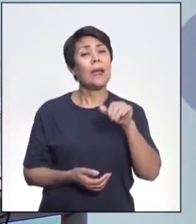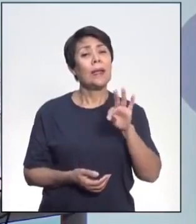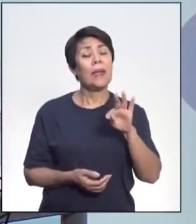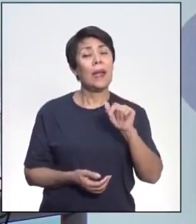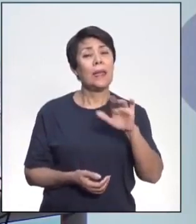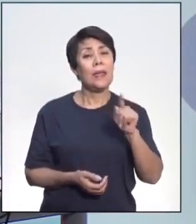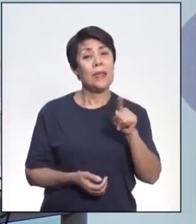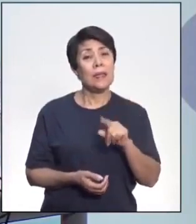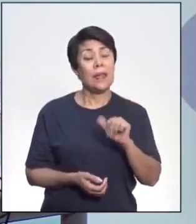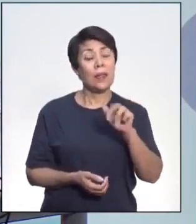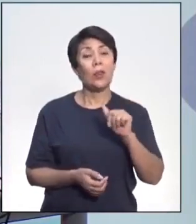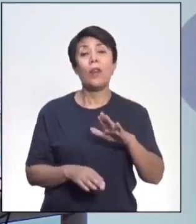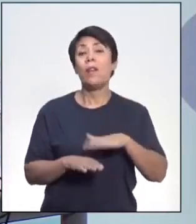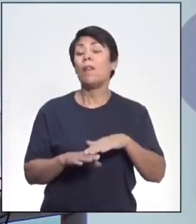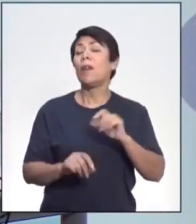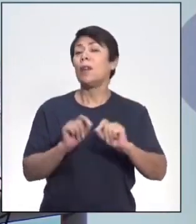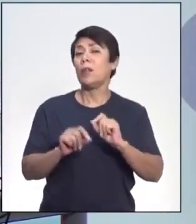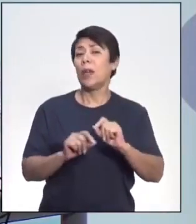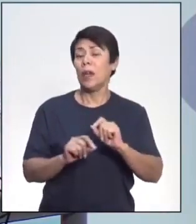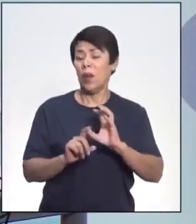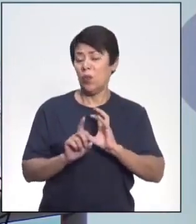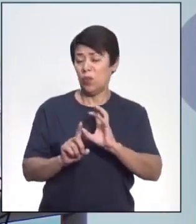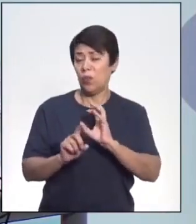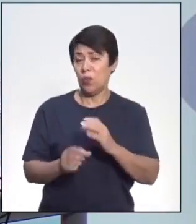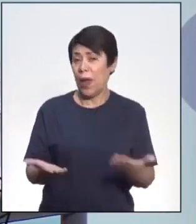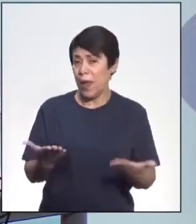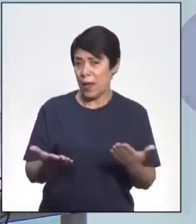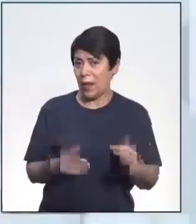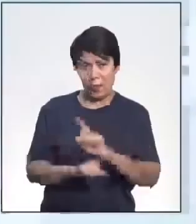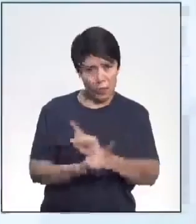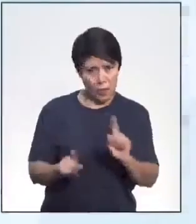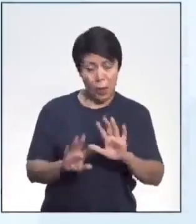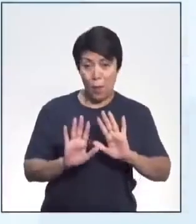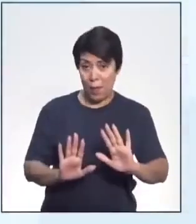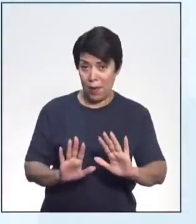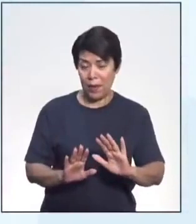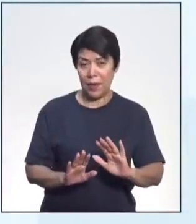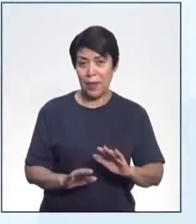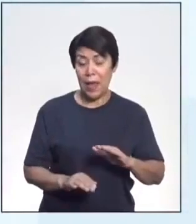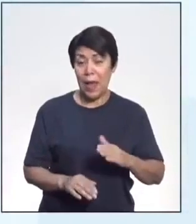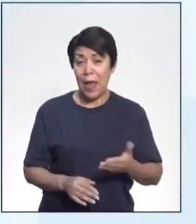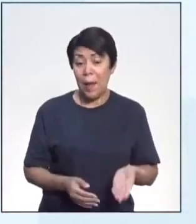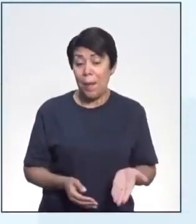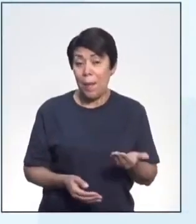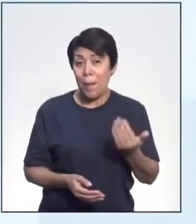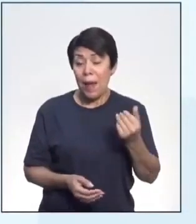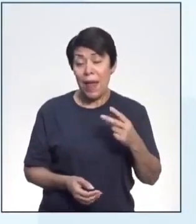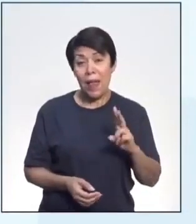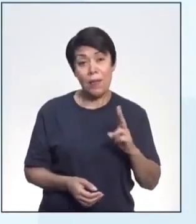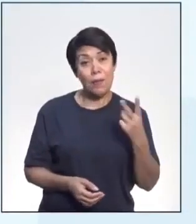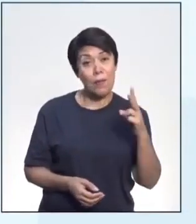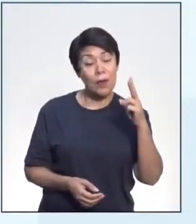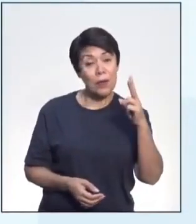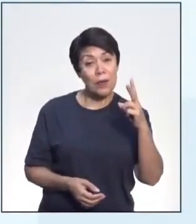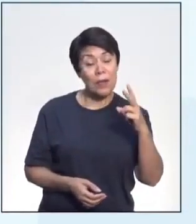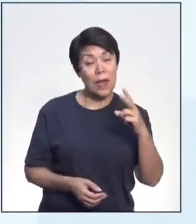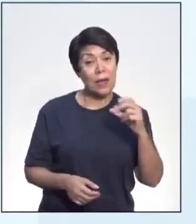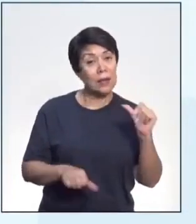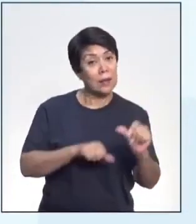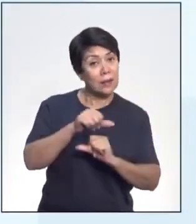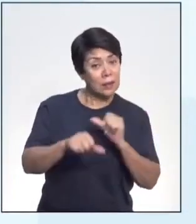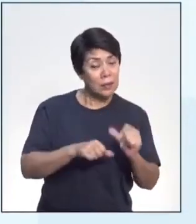não interfere no deslocamento do meu equilíbrio, mas ele vai aumentar a velocidade dessa reação, né? E ele